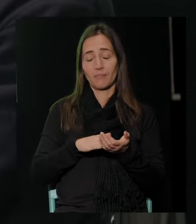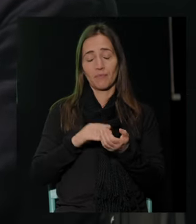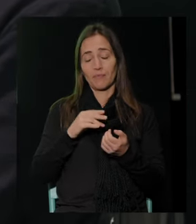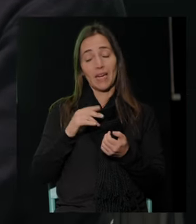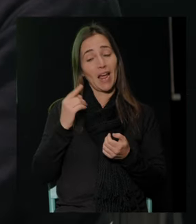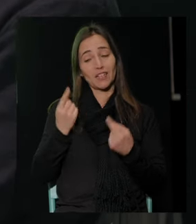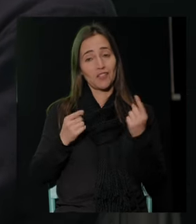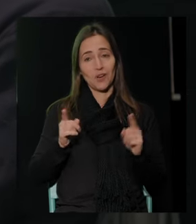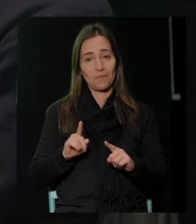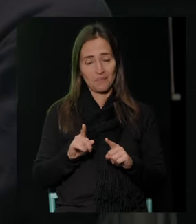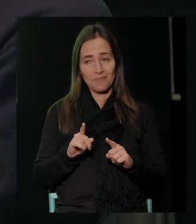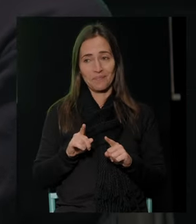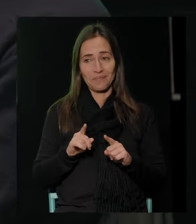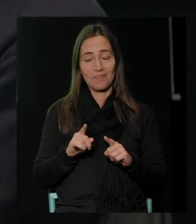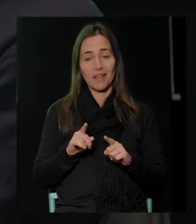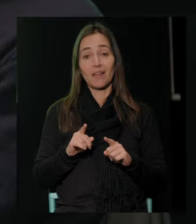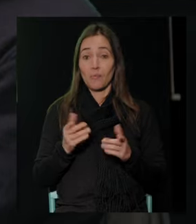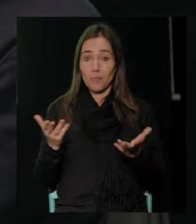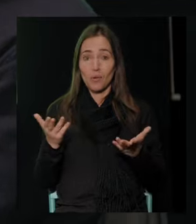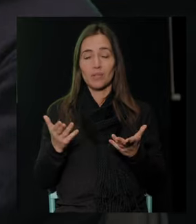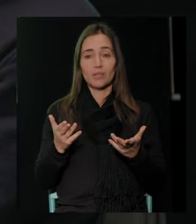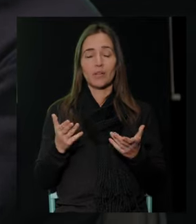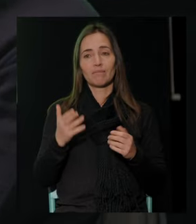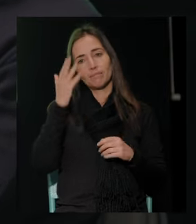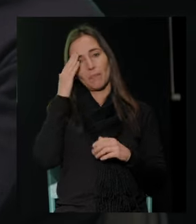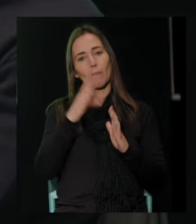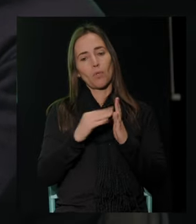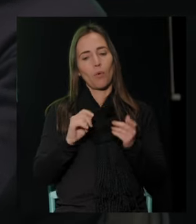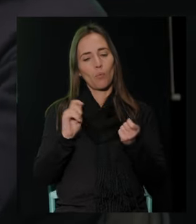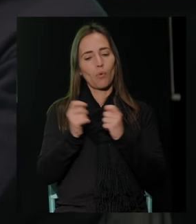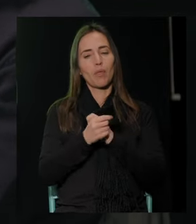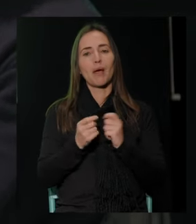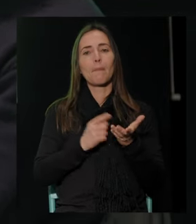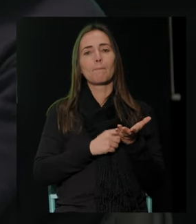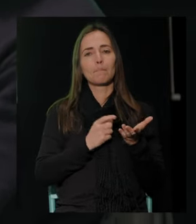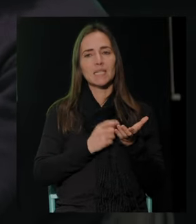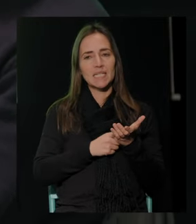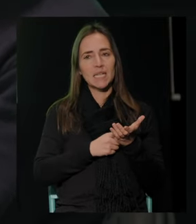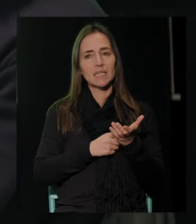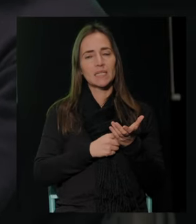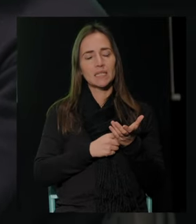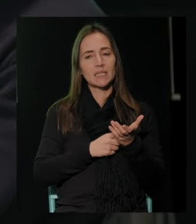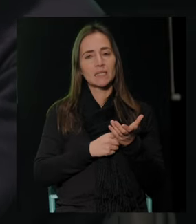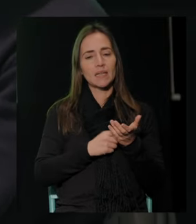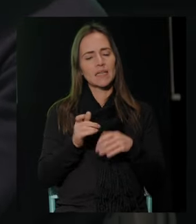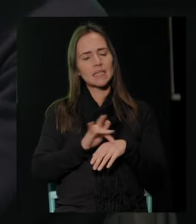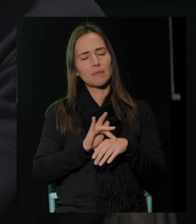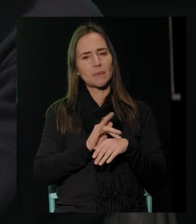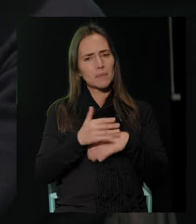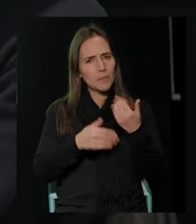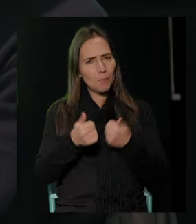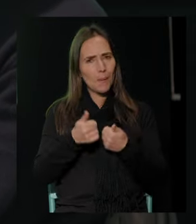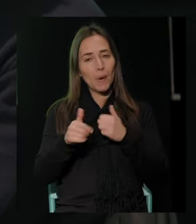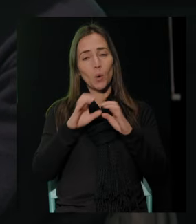Nem sempre. Pois, e que para esta mudança de paradigma é preciso ter uma boa eficácia a nível da sensibilização